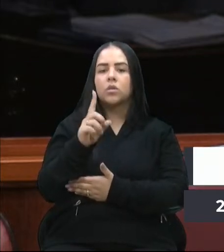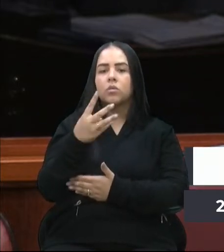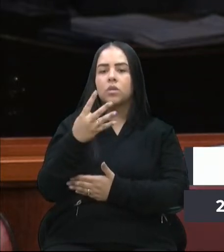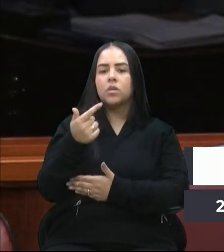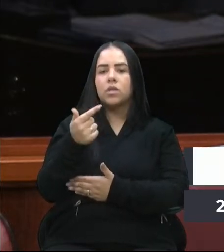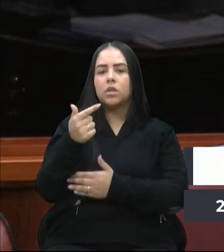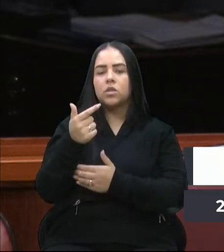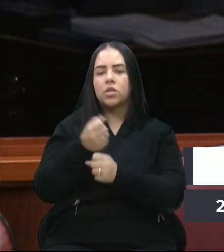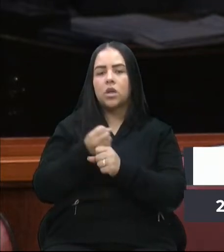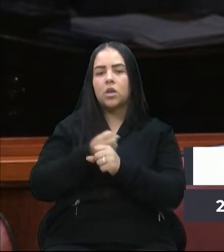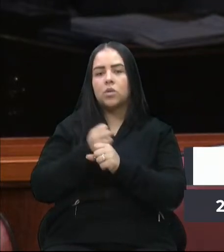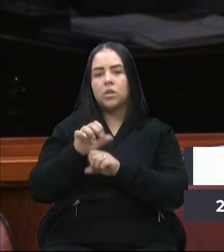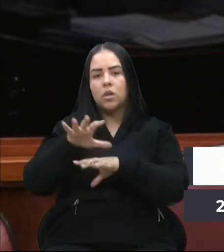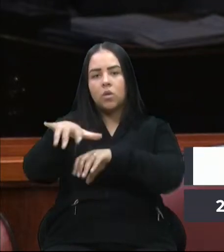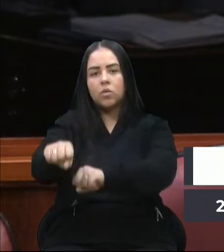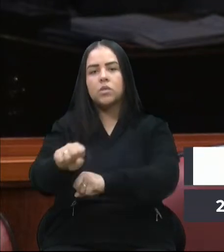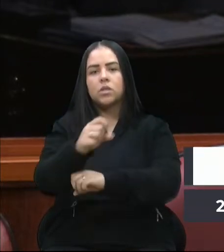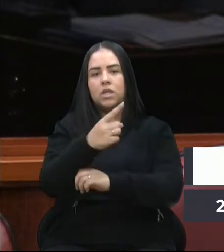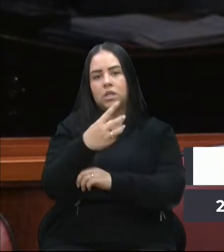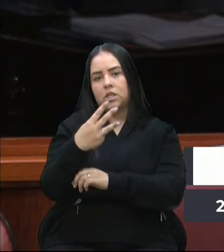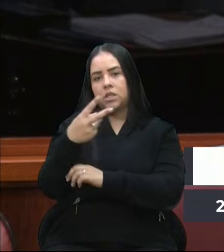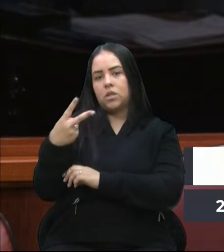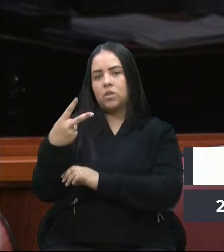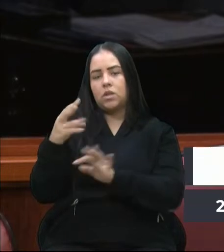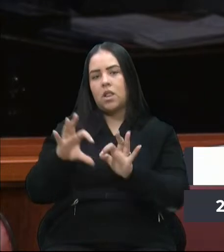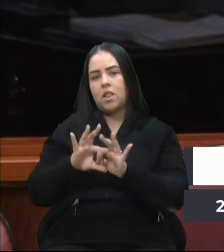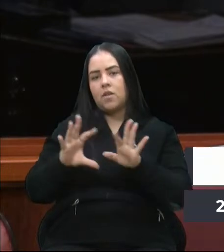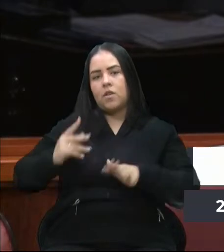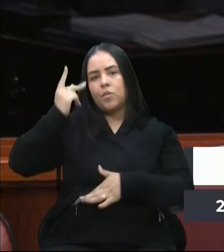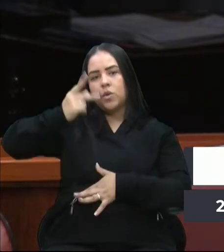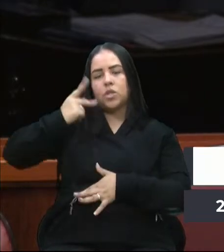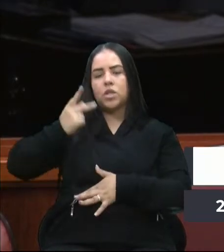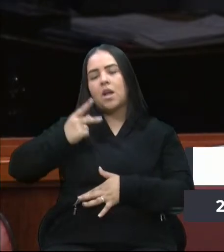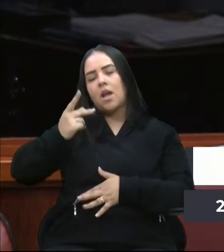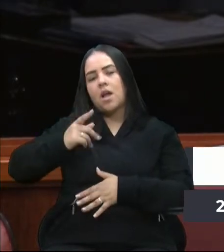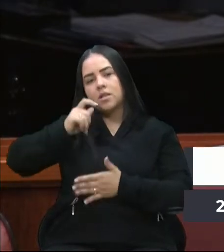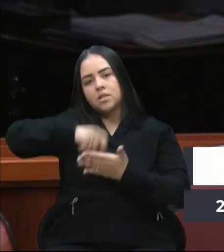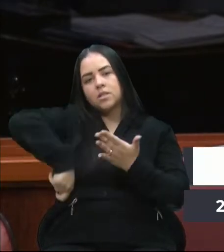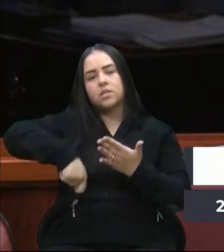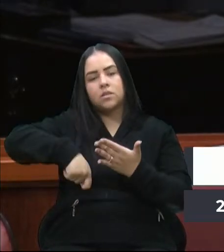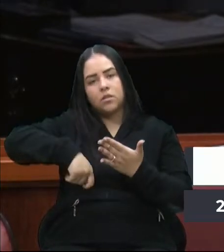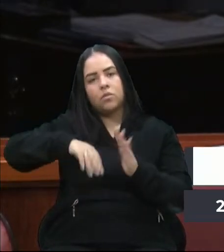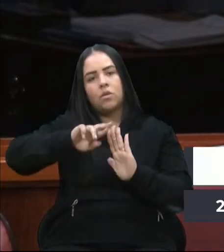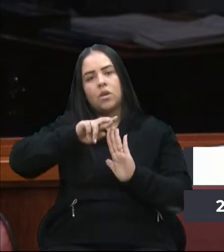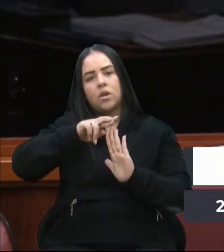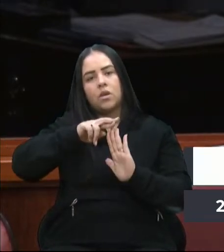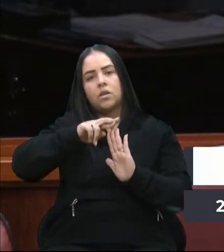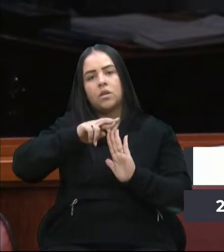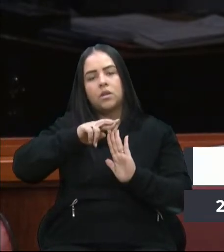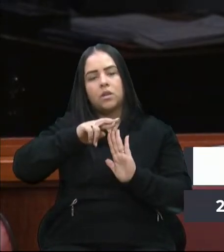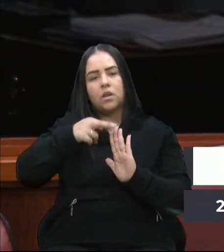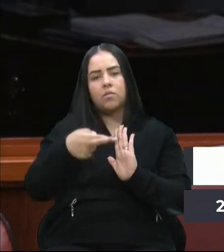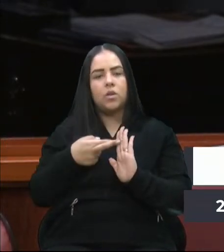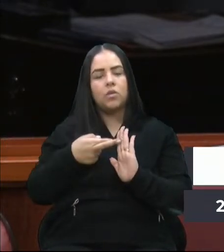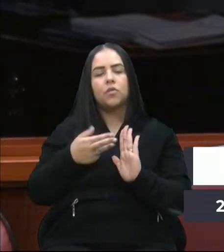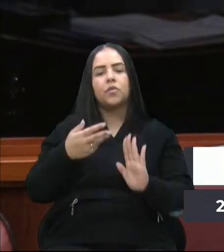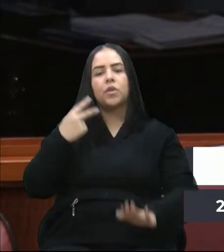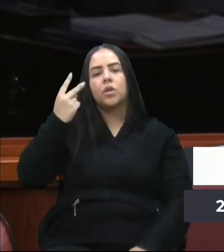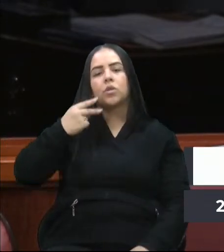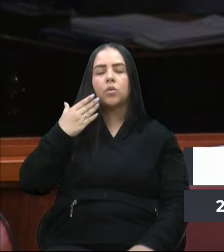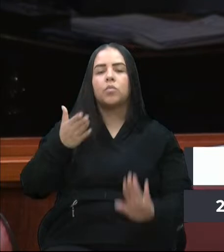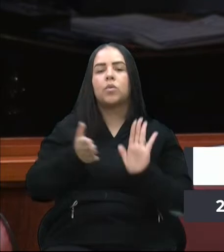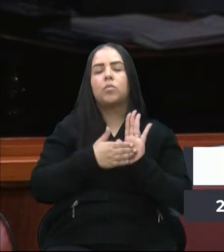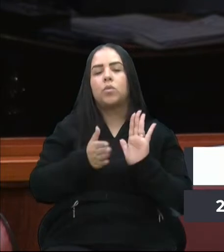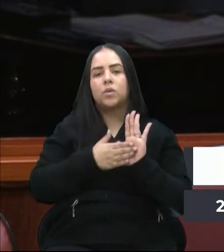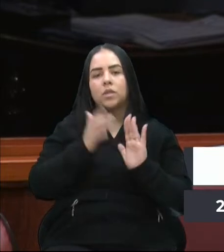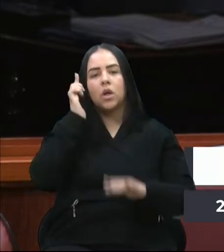colonização, 132 da emancipação política. Assinam esse requerimento o vereador proponente Lucas Carenhato, o